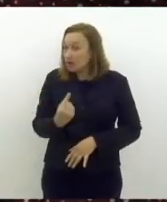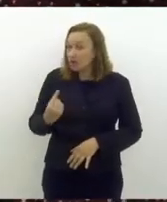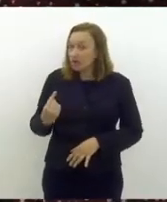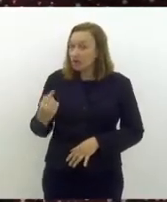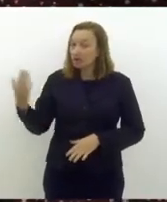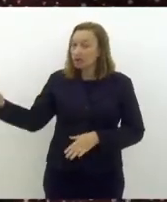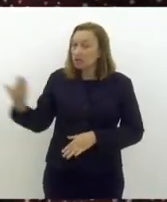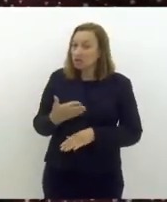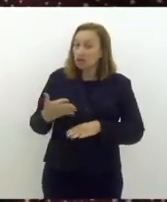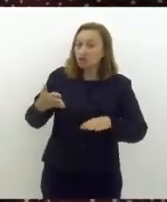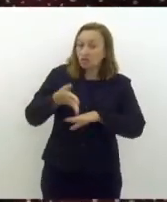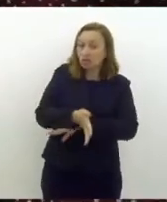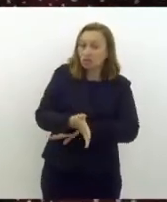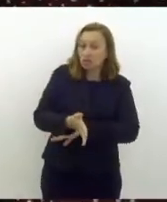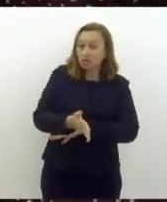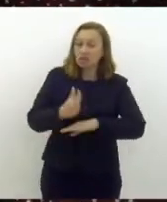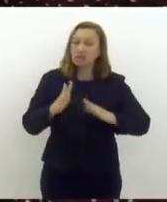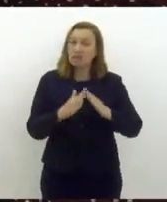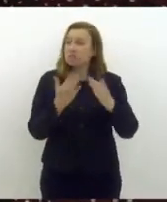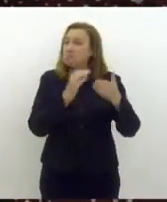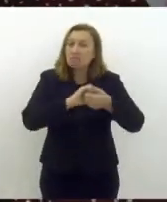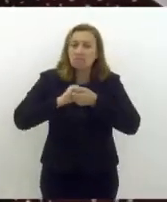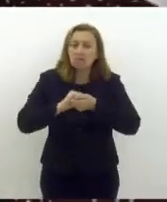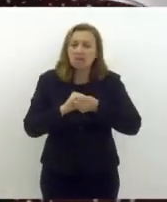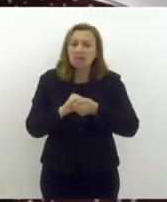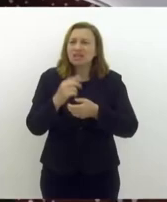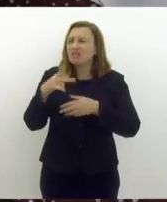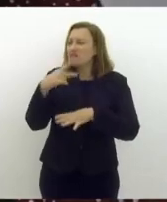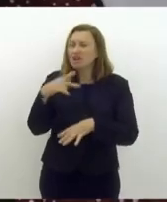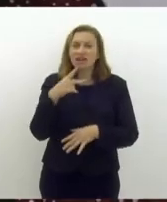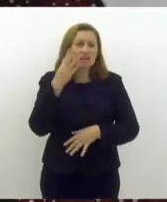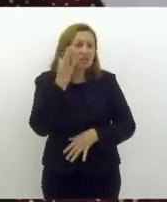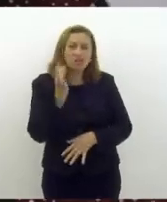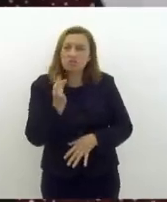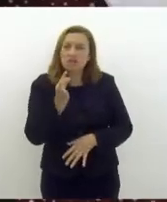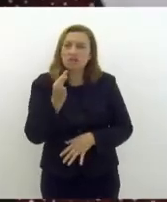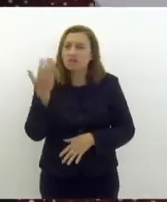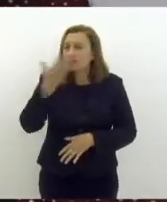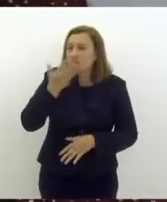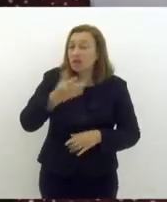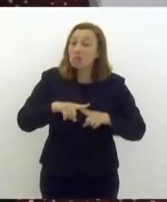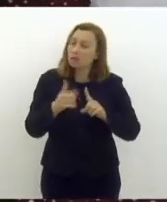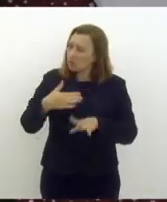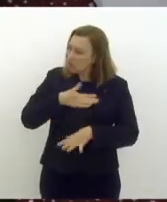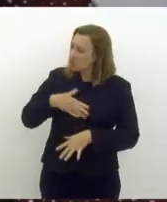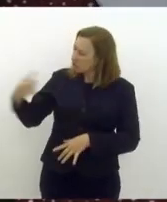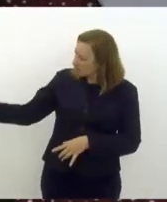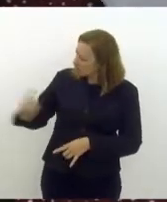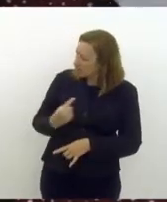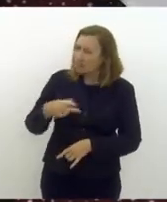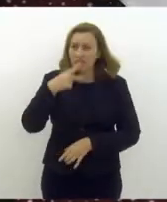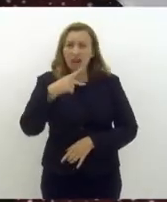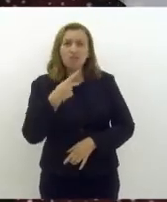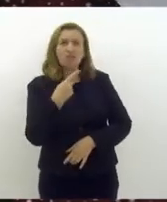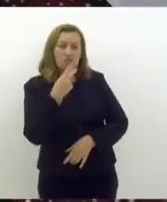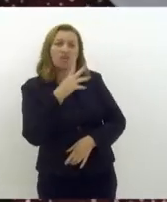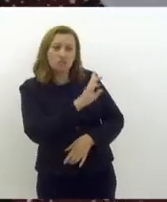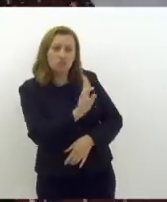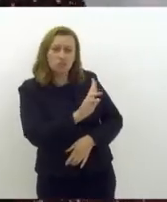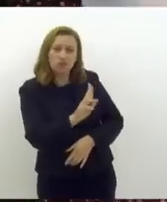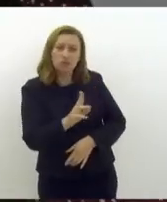sei se já tá aqui no plenário entrou cumprimentou tava fazendo a social aqui não sei se está aqui ainda mas gostaria que viesse falar porque eu vou citar seu nome